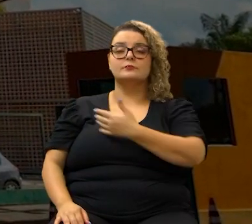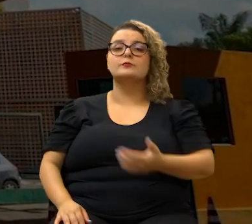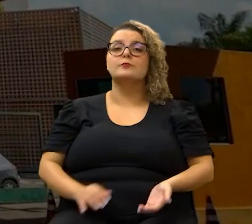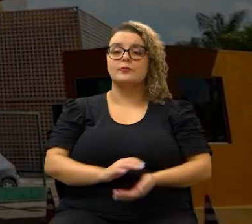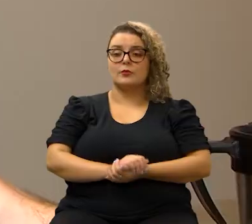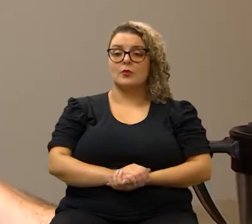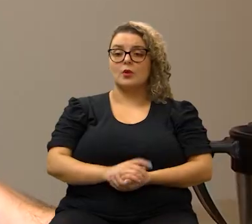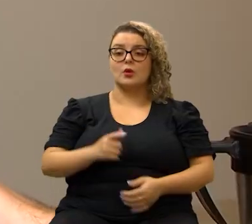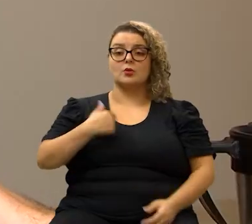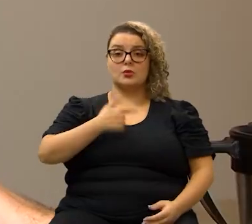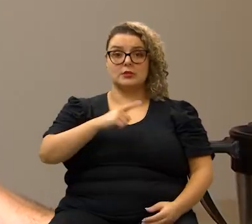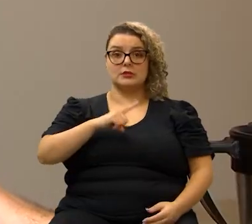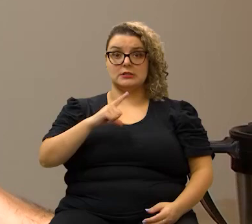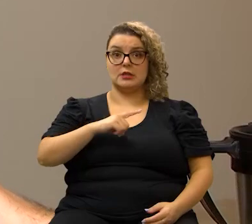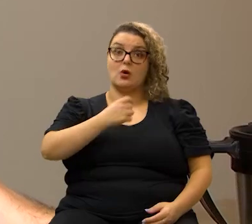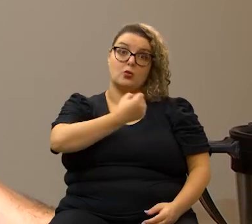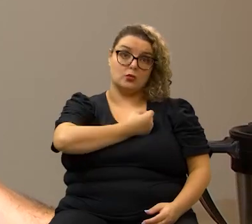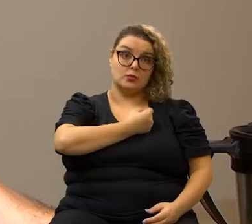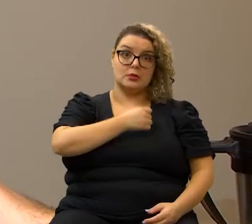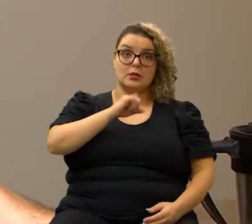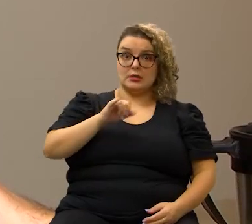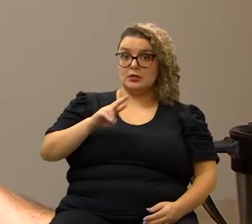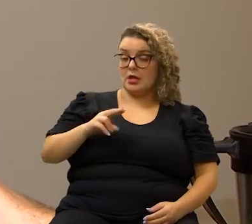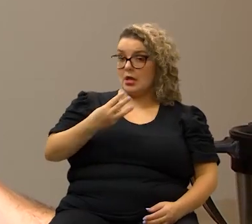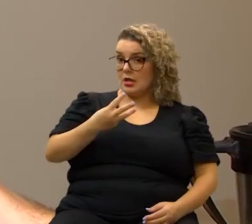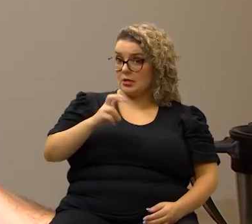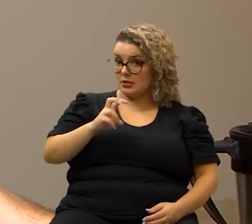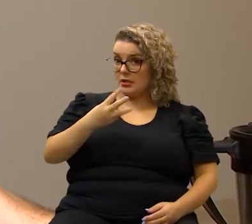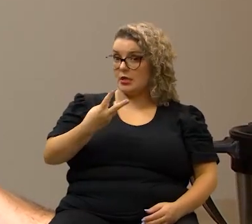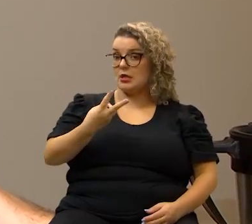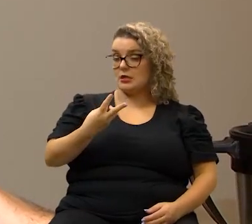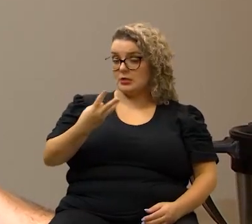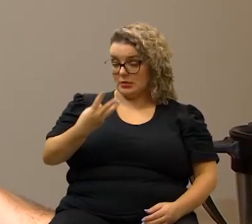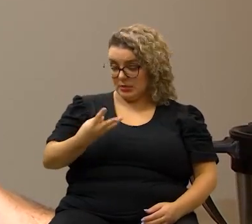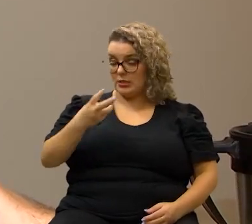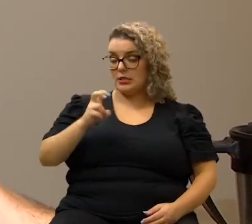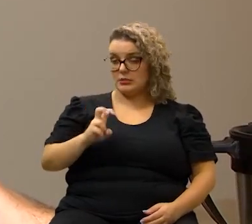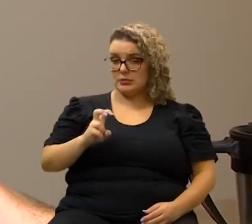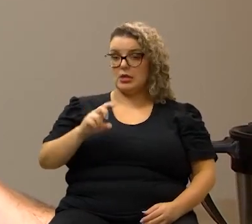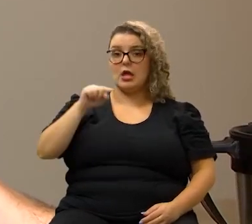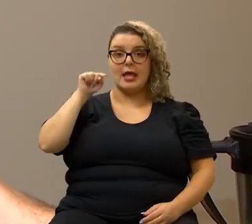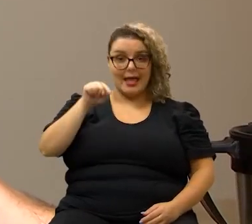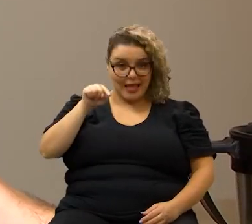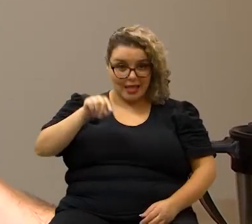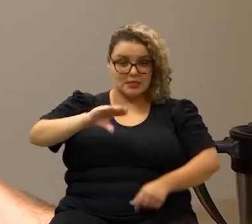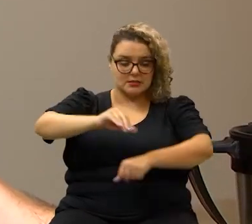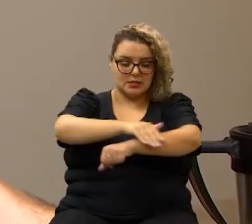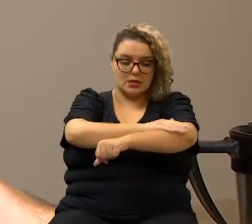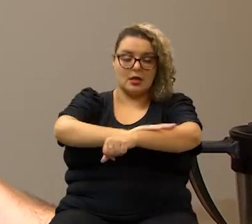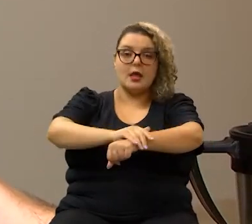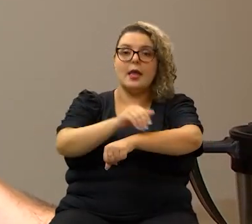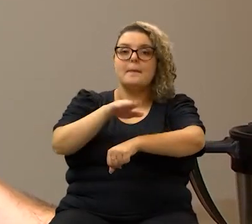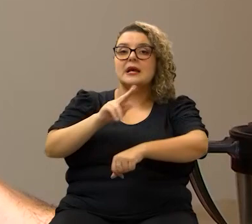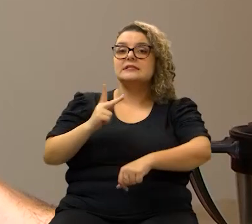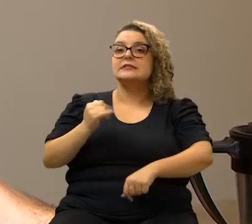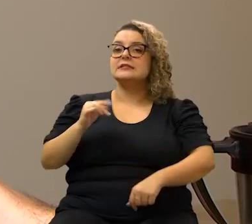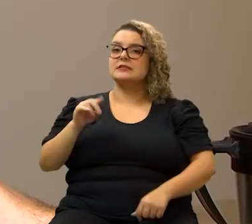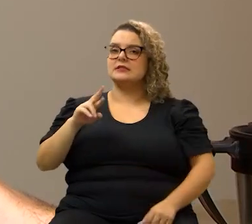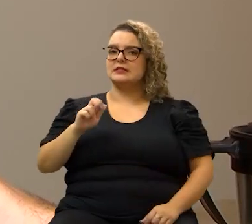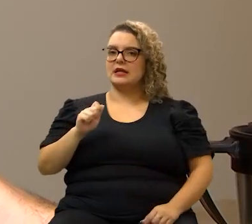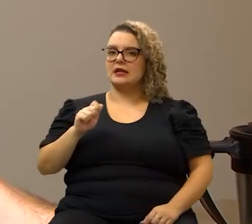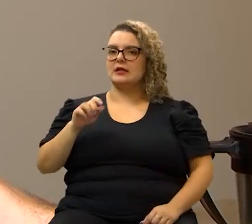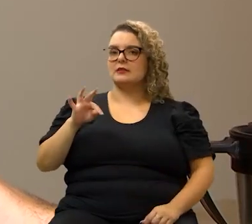ir3535 é a gente tem um que tem um número né que é o ir3535 esse repelente ele é mais